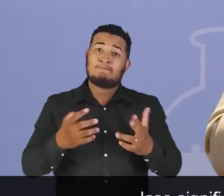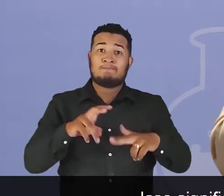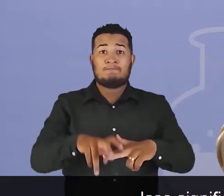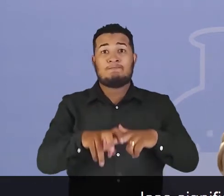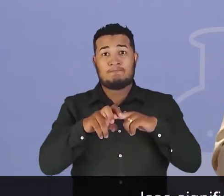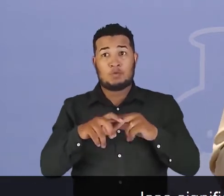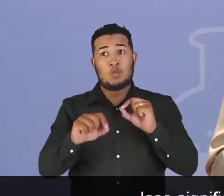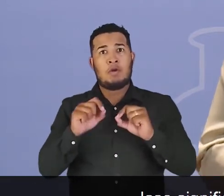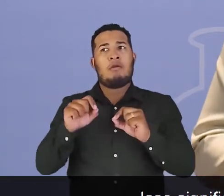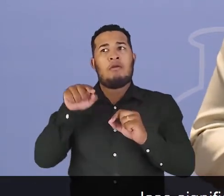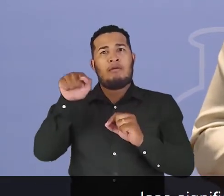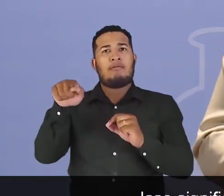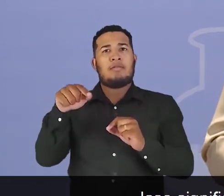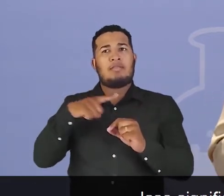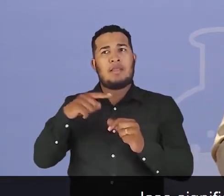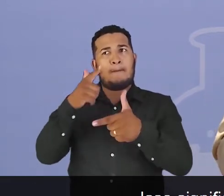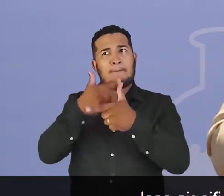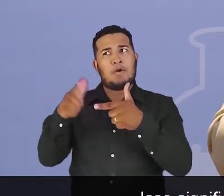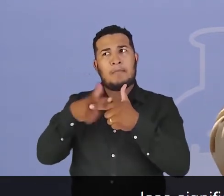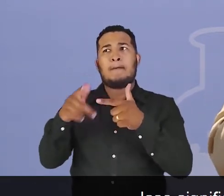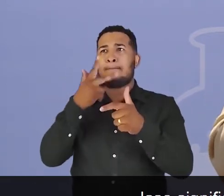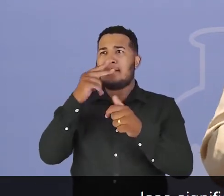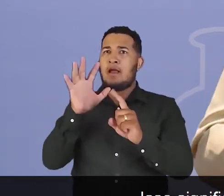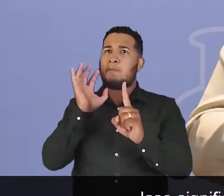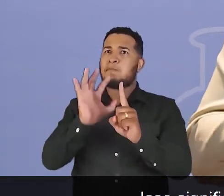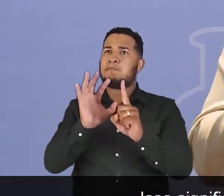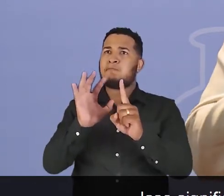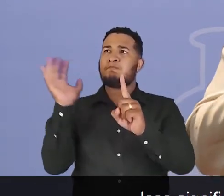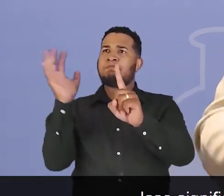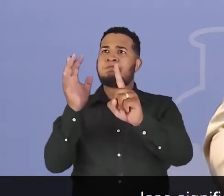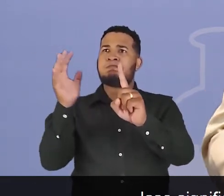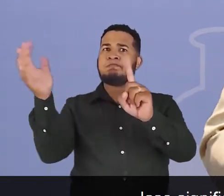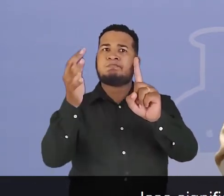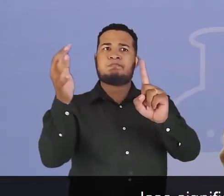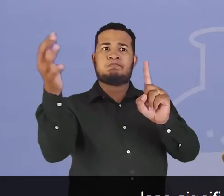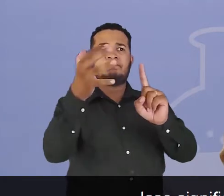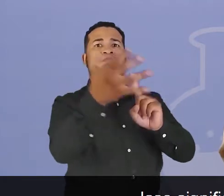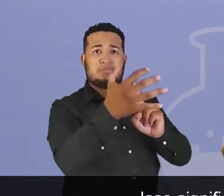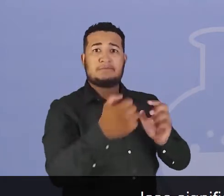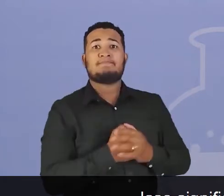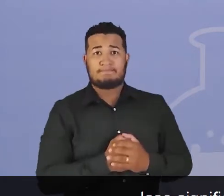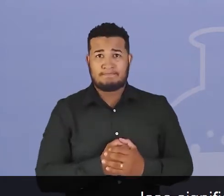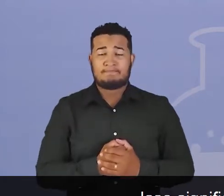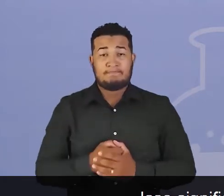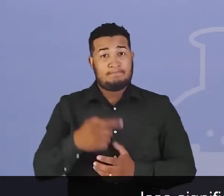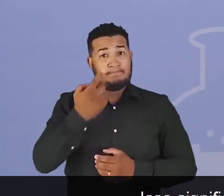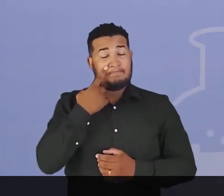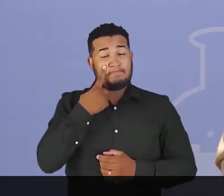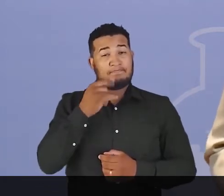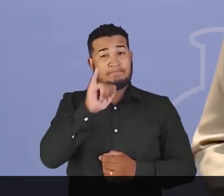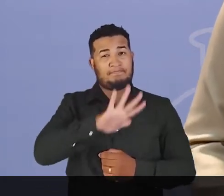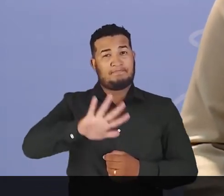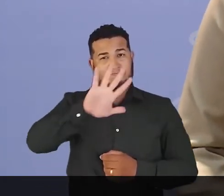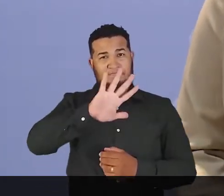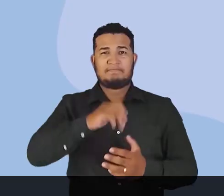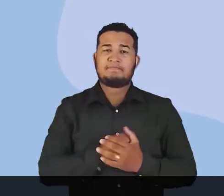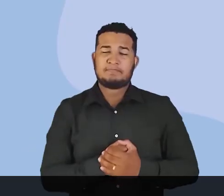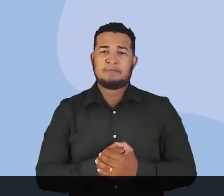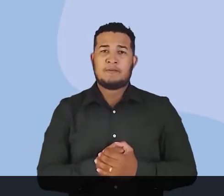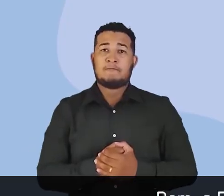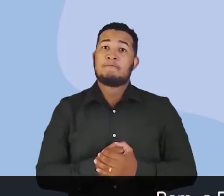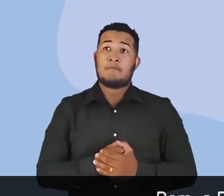que, de certa forma, uma crise acaba influenciando a outra. Venha então comigo no